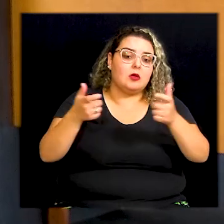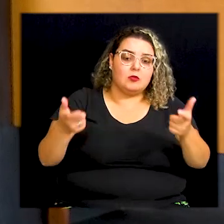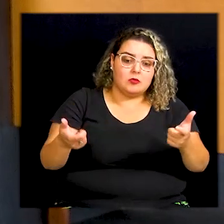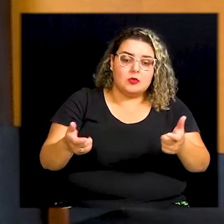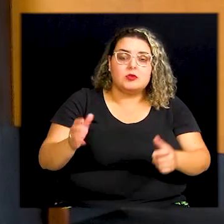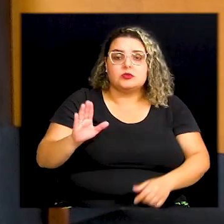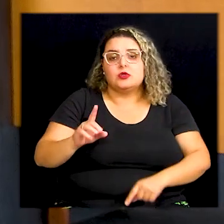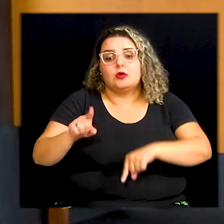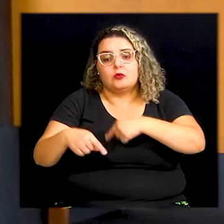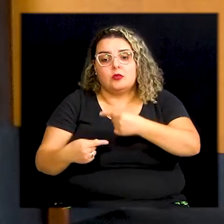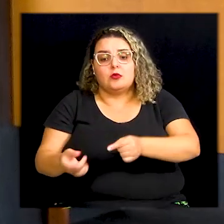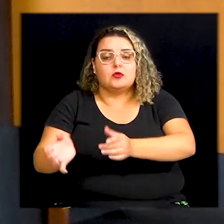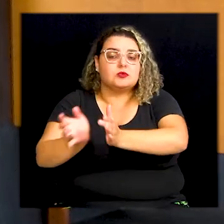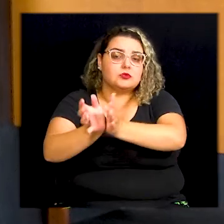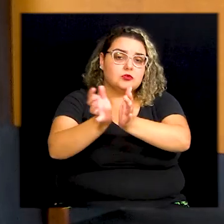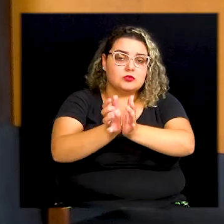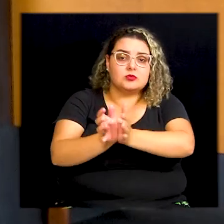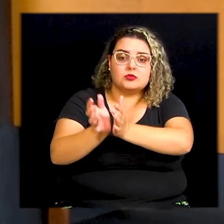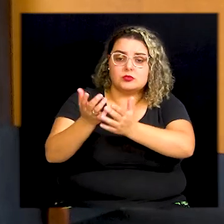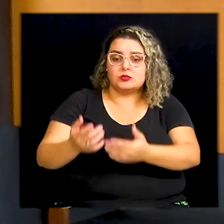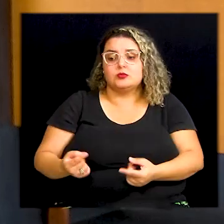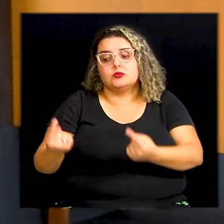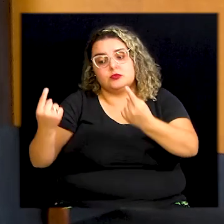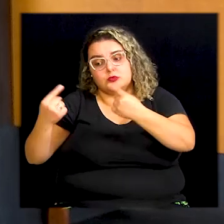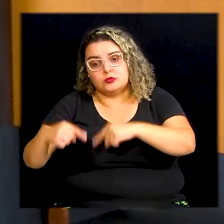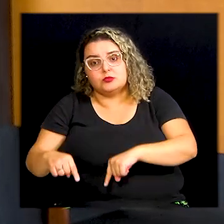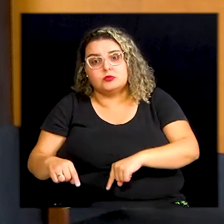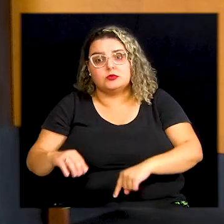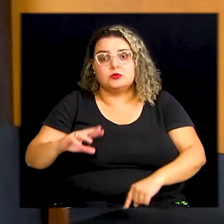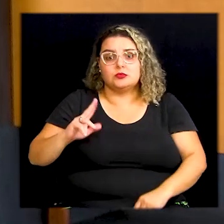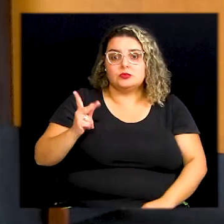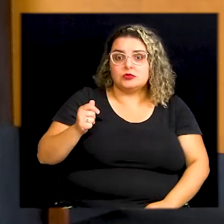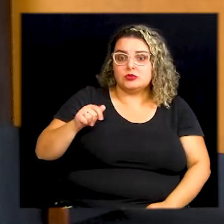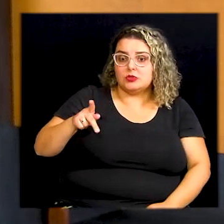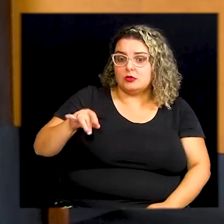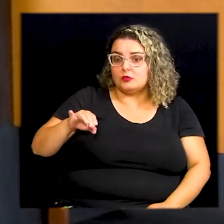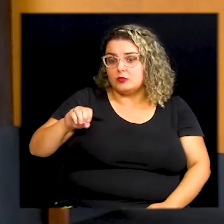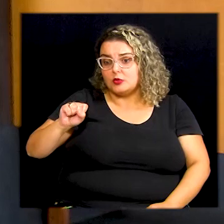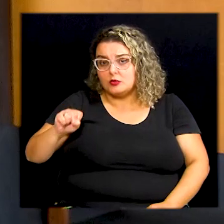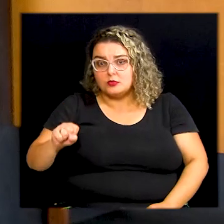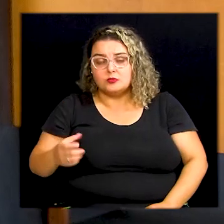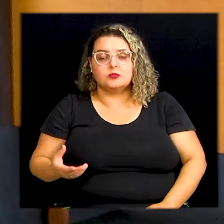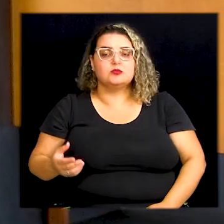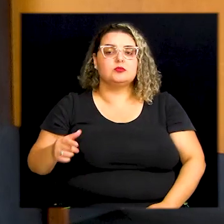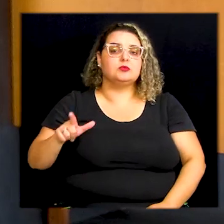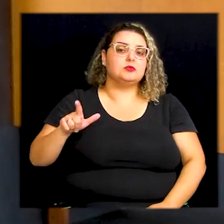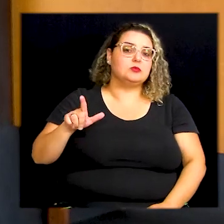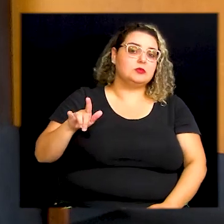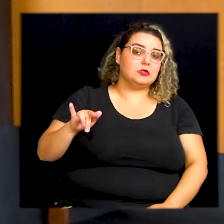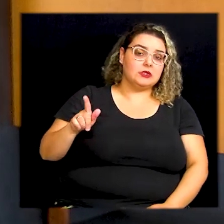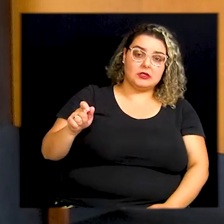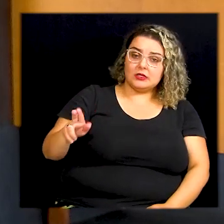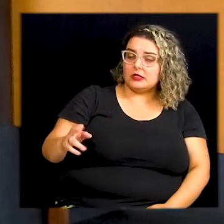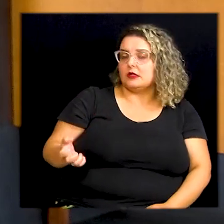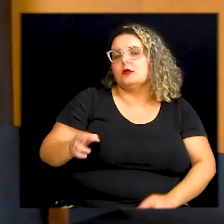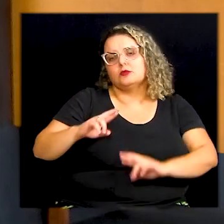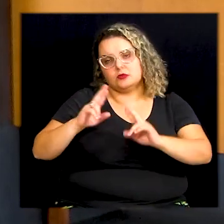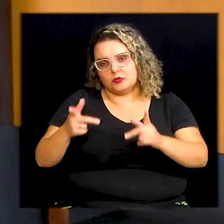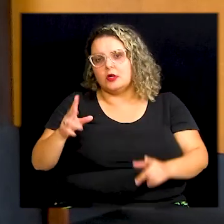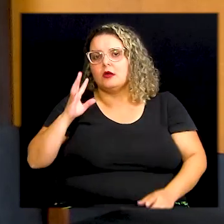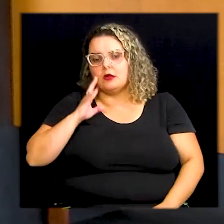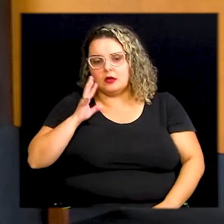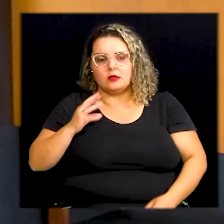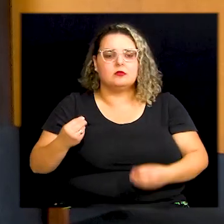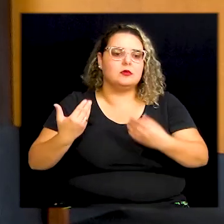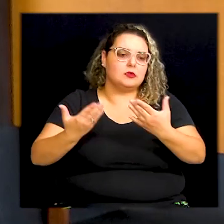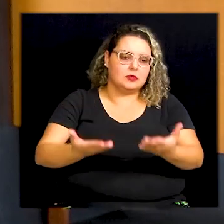maior, né? Já passou por outros clubes, ainda mais nos campeonatos como Champions League, Premier League, às vezes é um diferencial bem legal, porque às